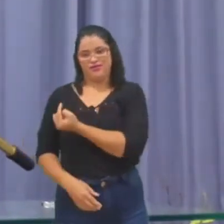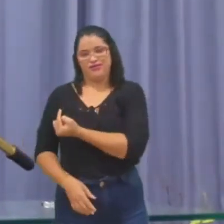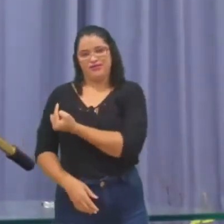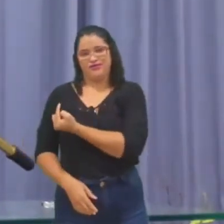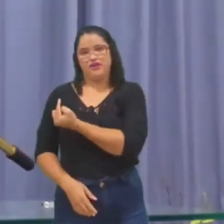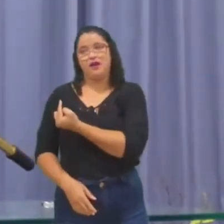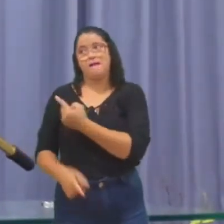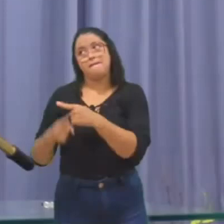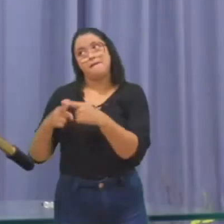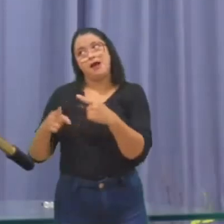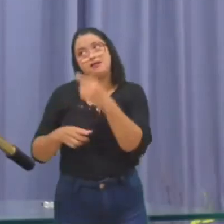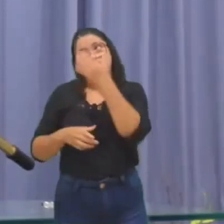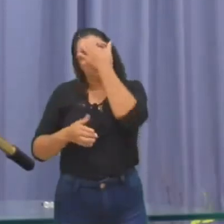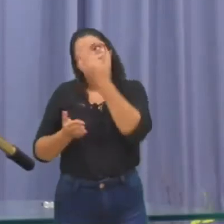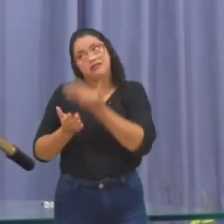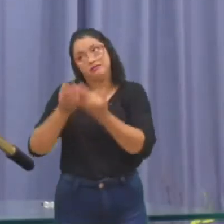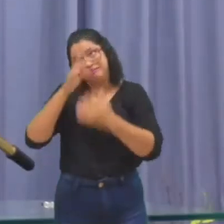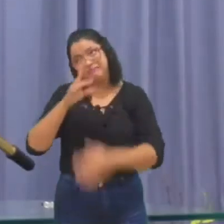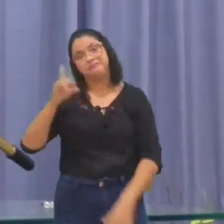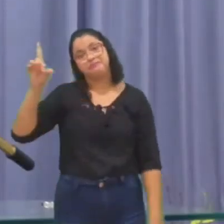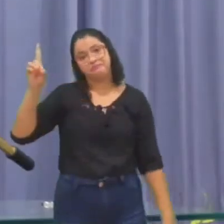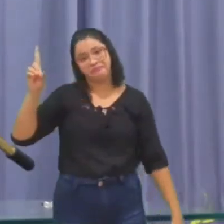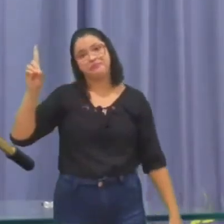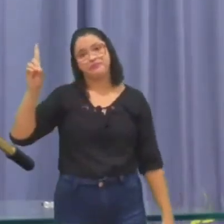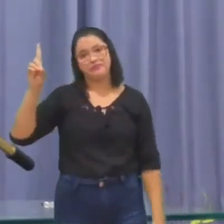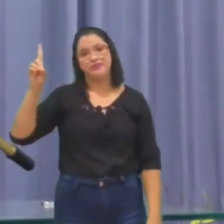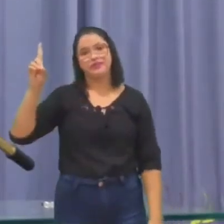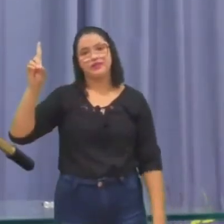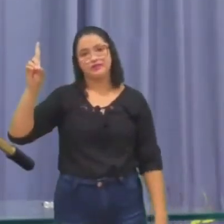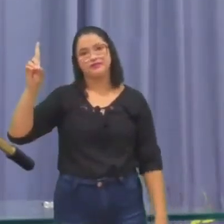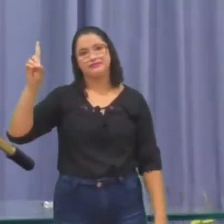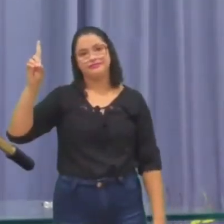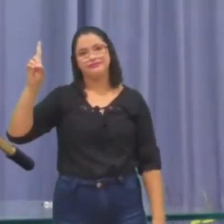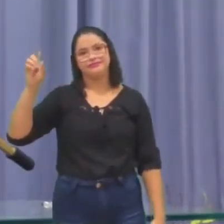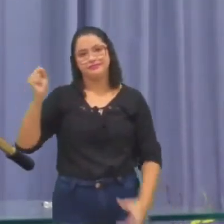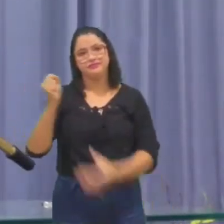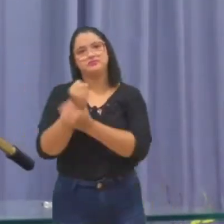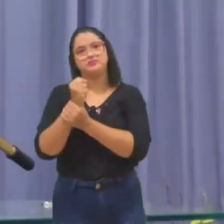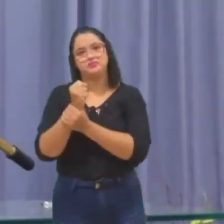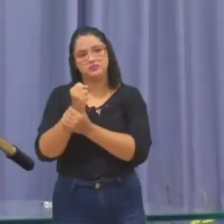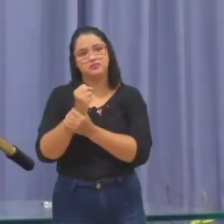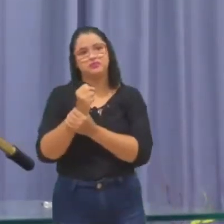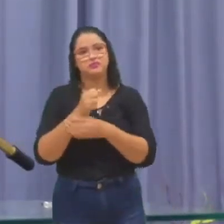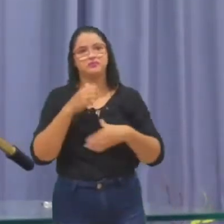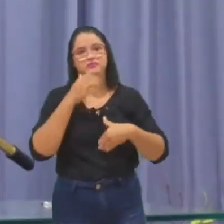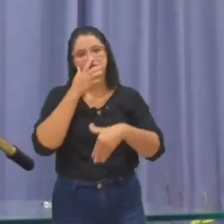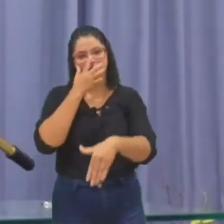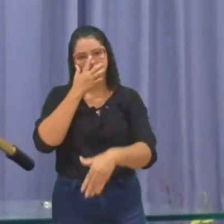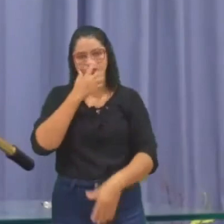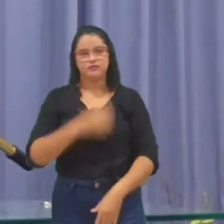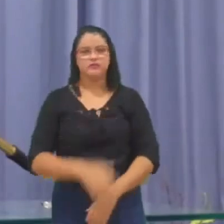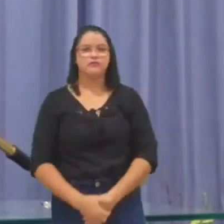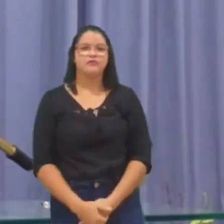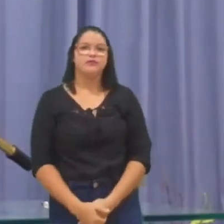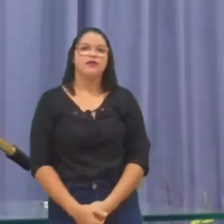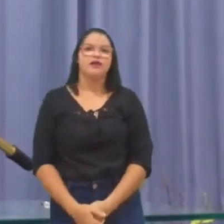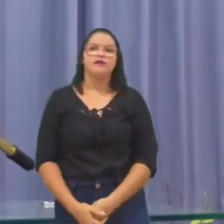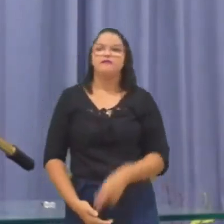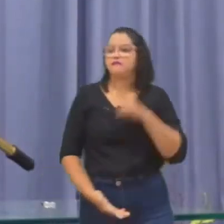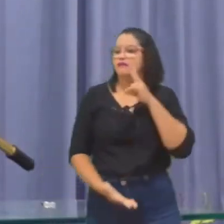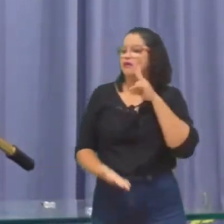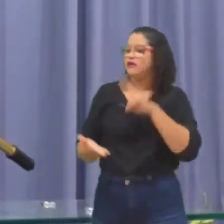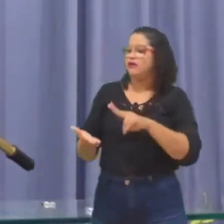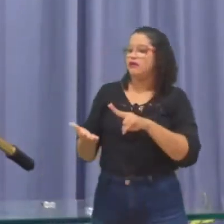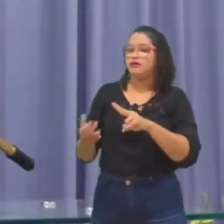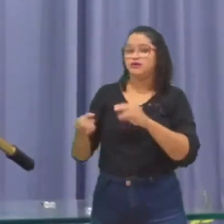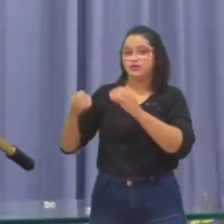nele, confiando e crendo que o Senhor nos guarda. E seguindo aqui, aí a gente vai ver o relatório de